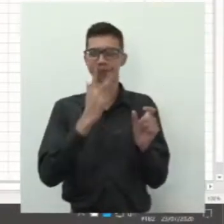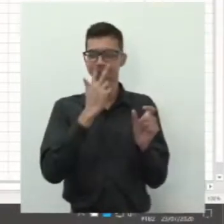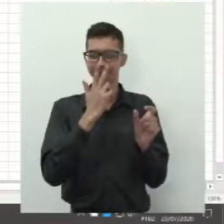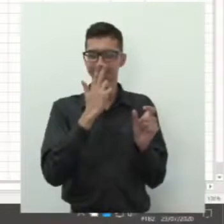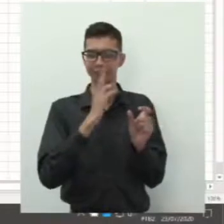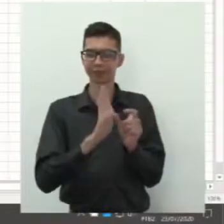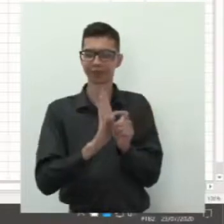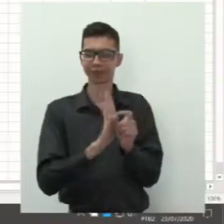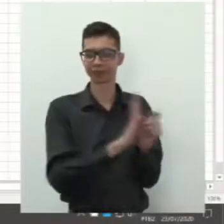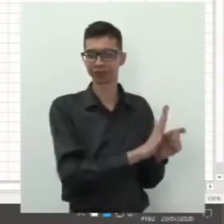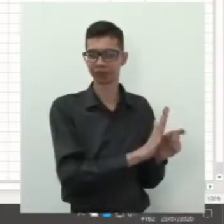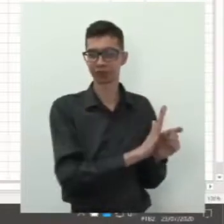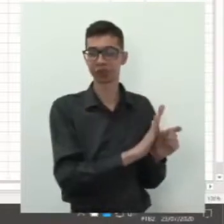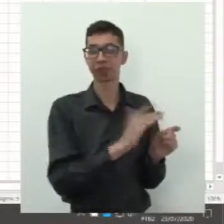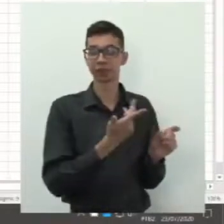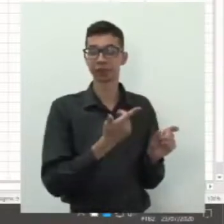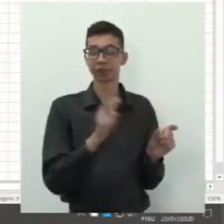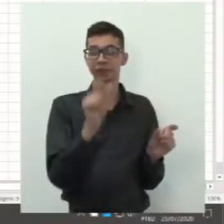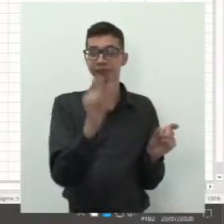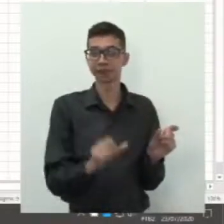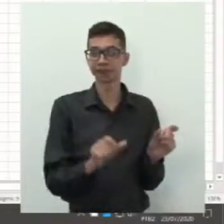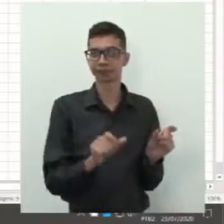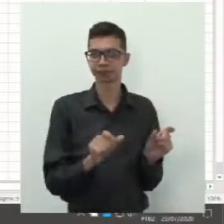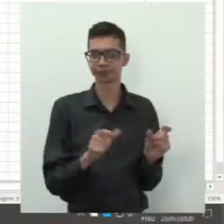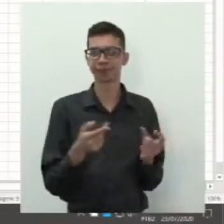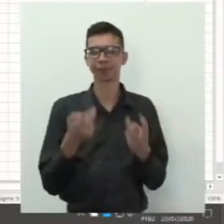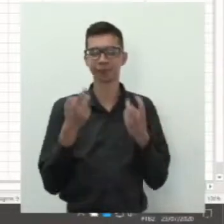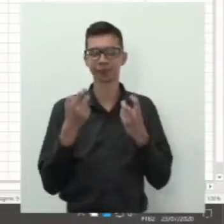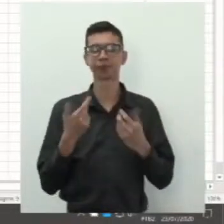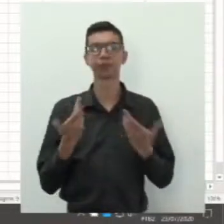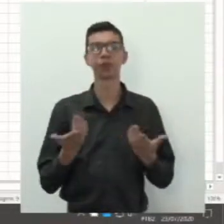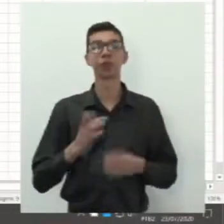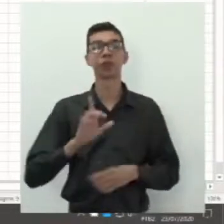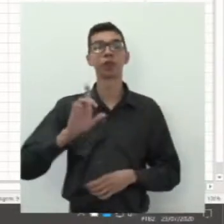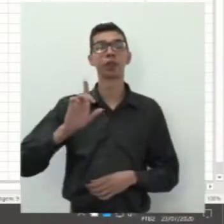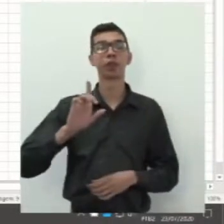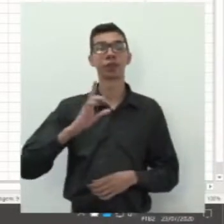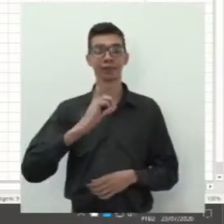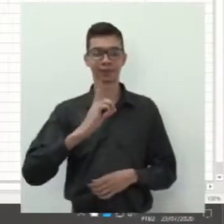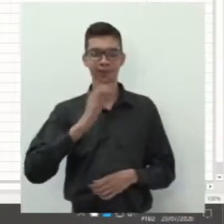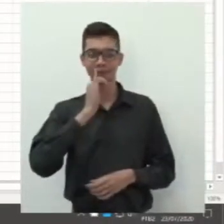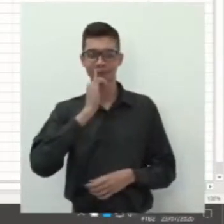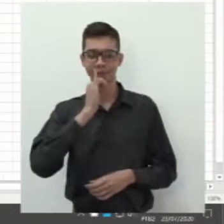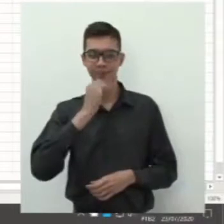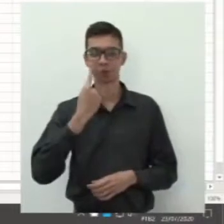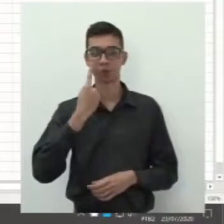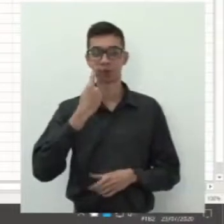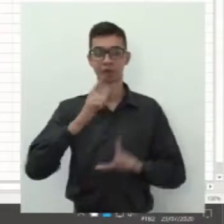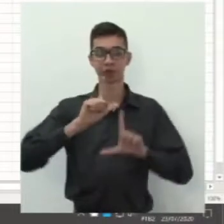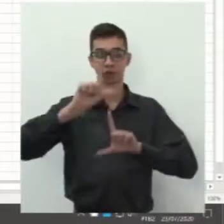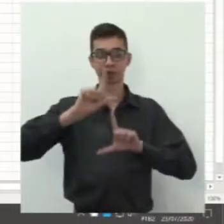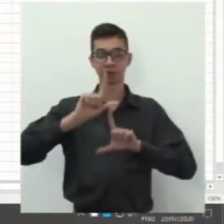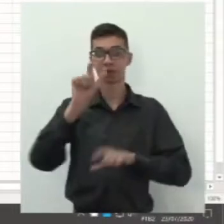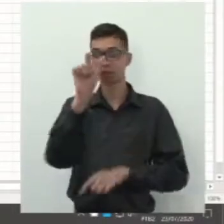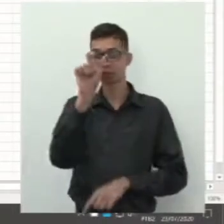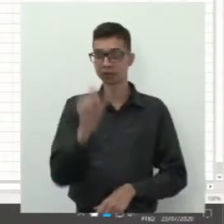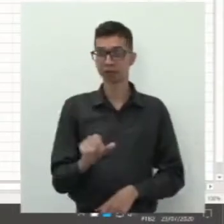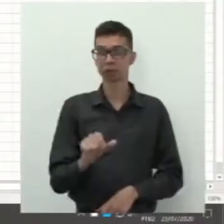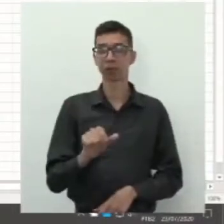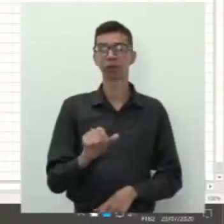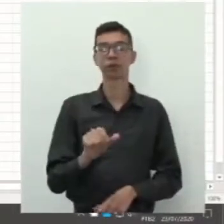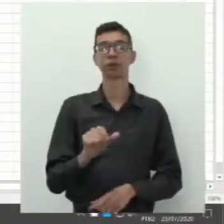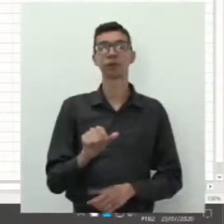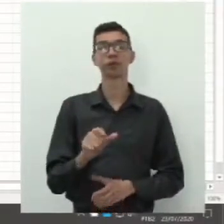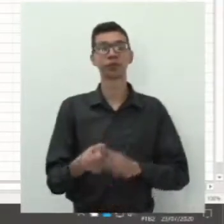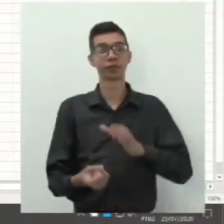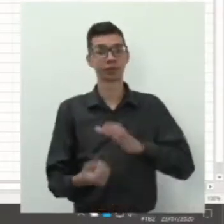esquerda. Então, se eu vier aqui na letra D, por exemplo, e colocar inserir coluna, ele vai inserir, né, ao lado